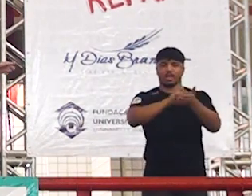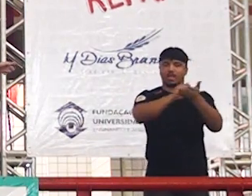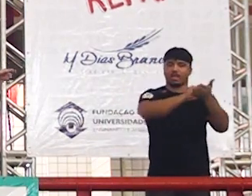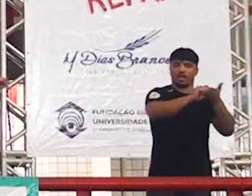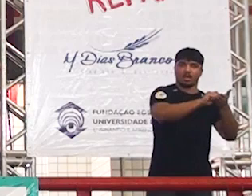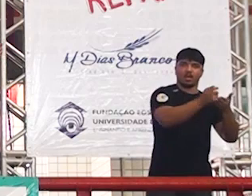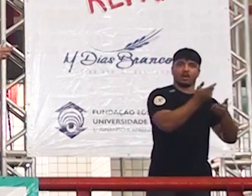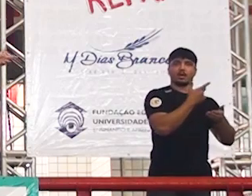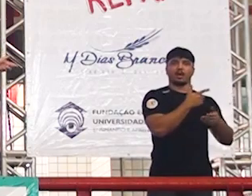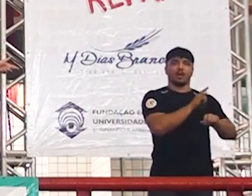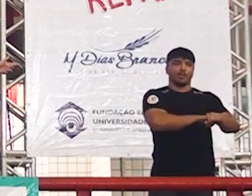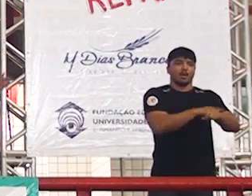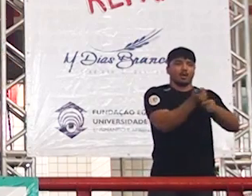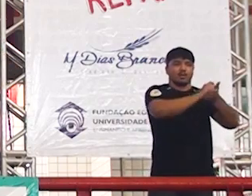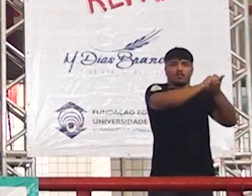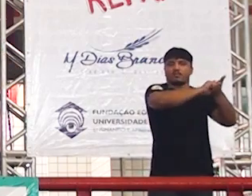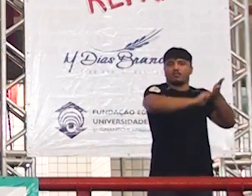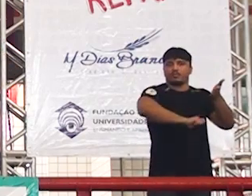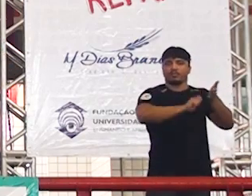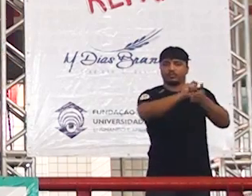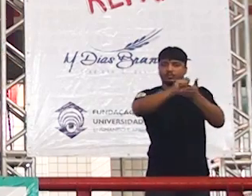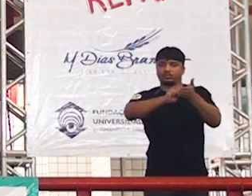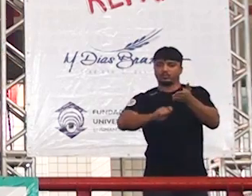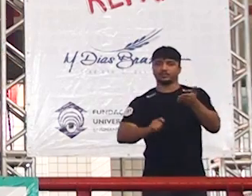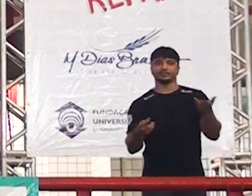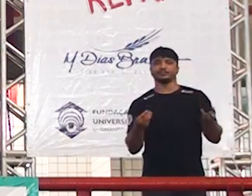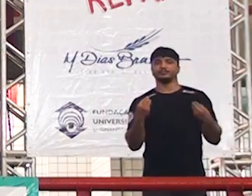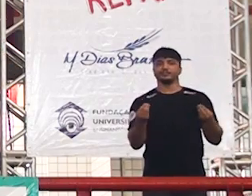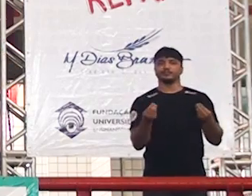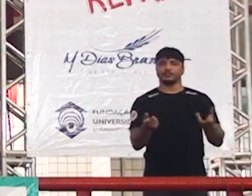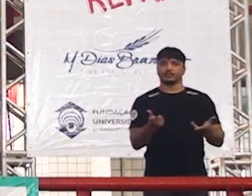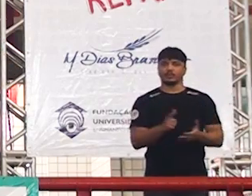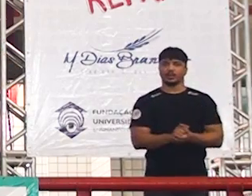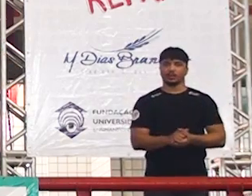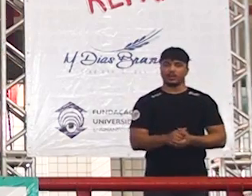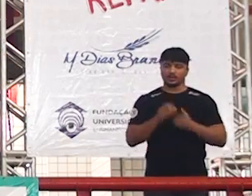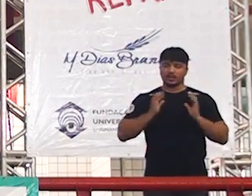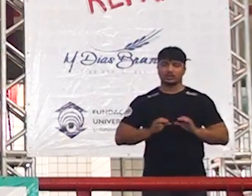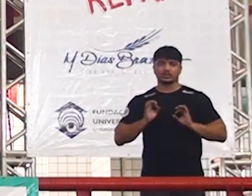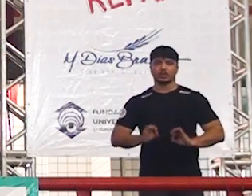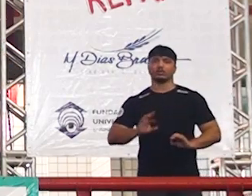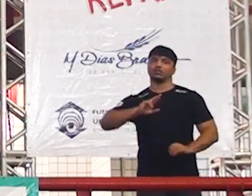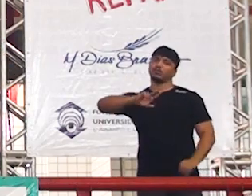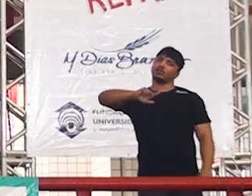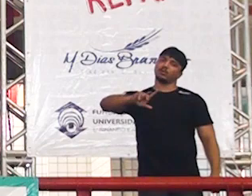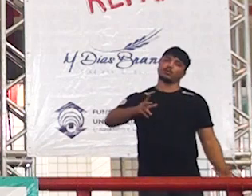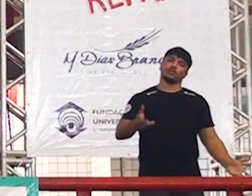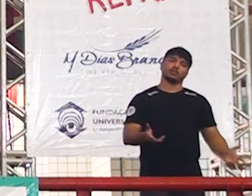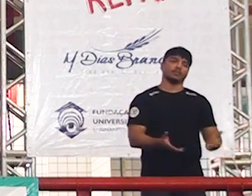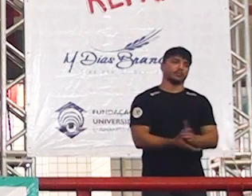um banheiro desse, como a gente vai ao banheiro desse aqui, e está lá riscado, pichado. Isso não é ser cidadão não, meu amigo.